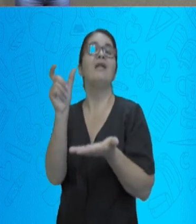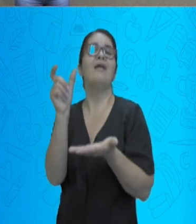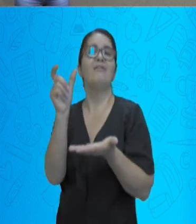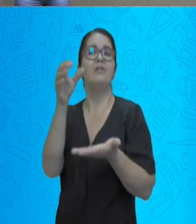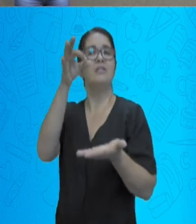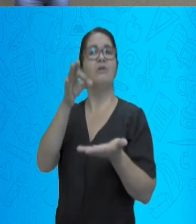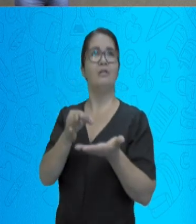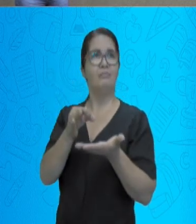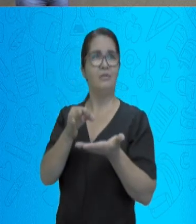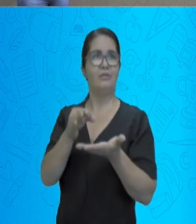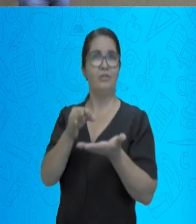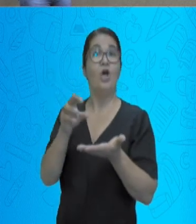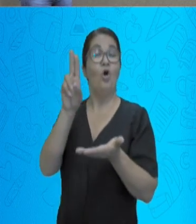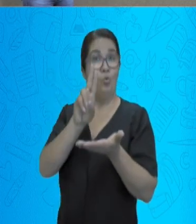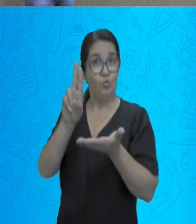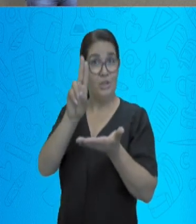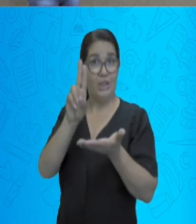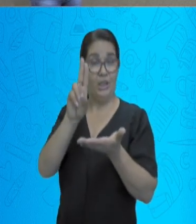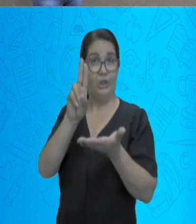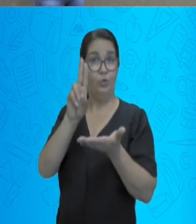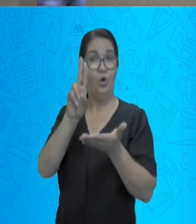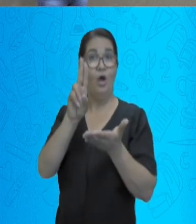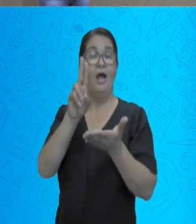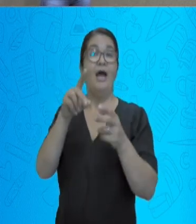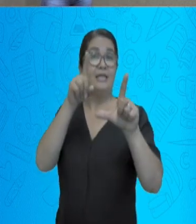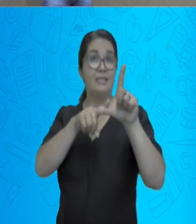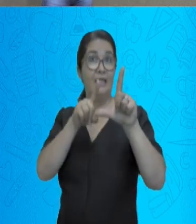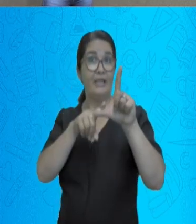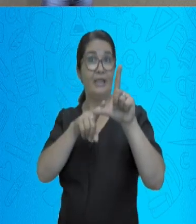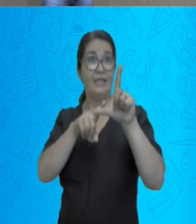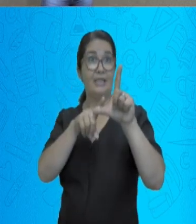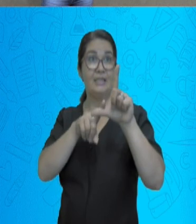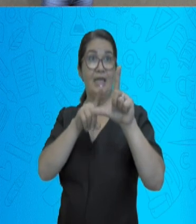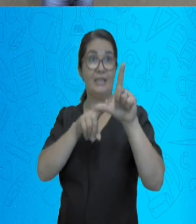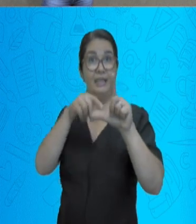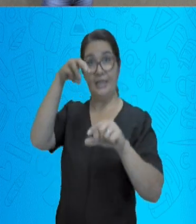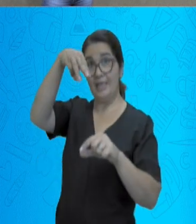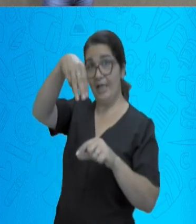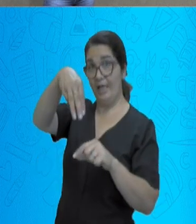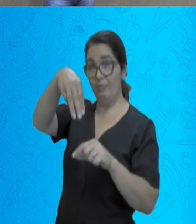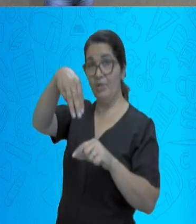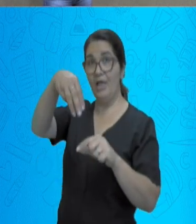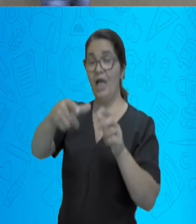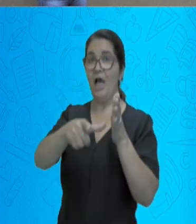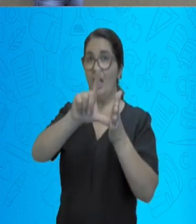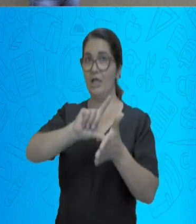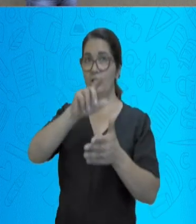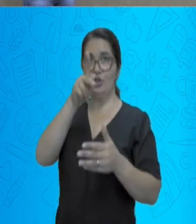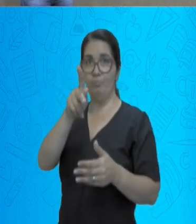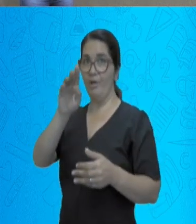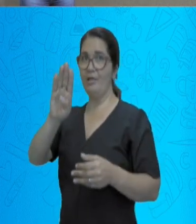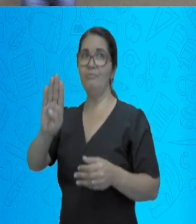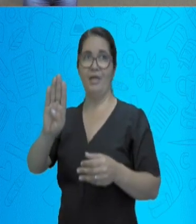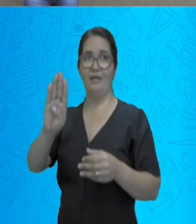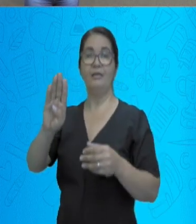e B. E 4 palavras usando o N antes das